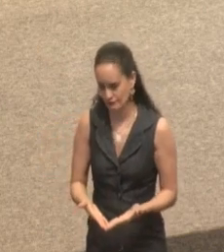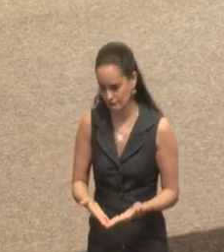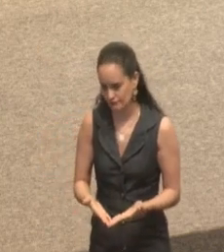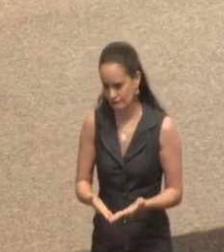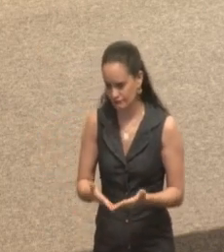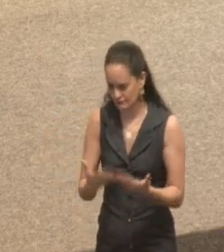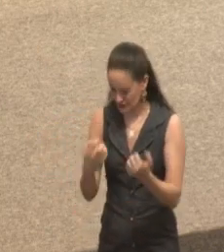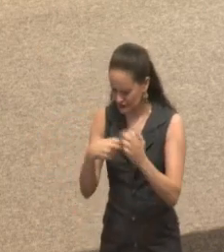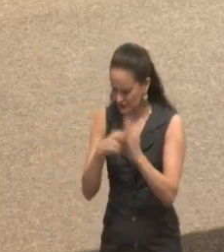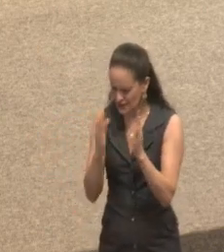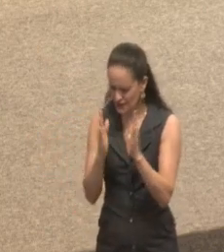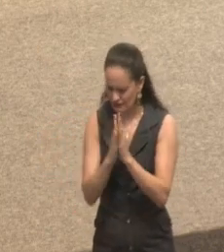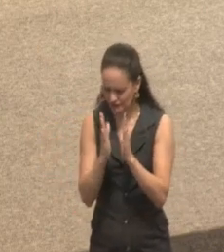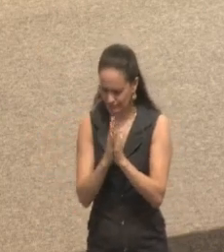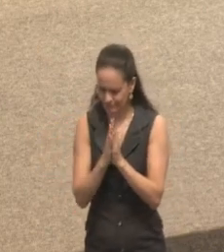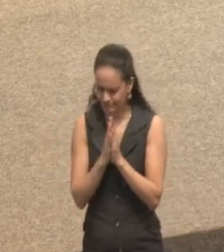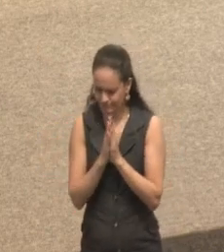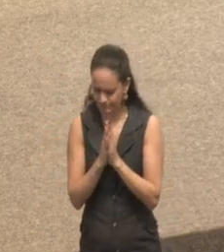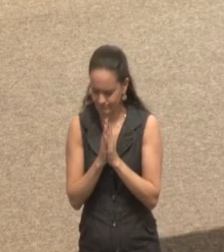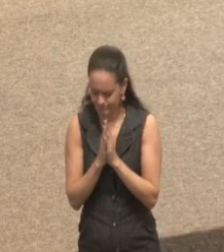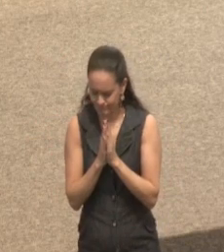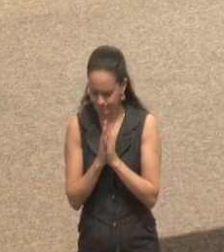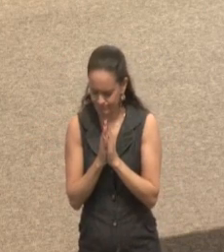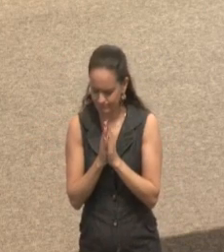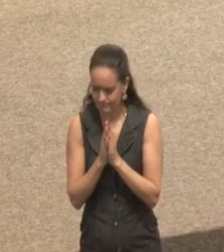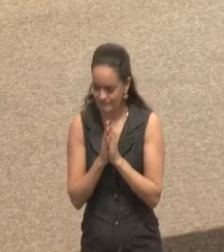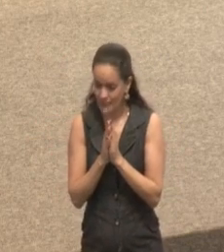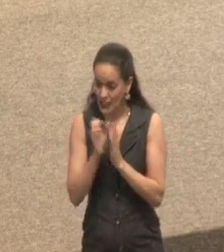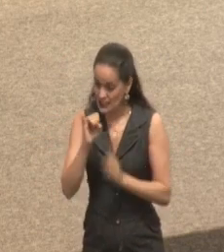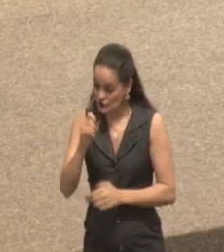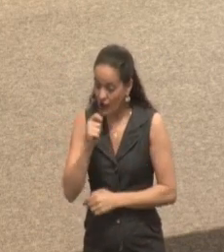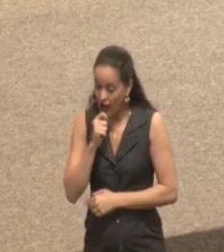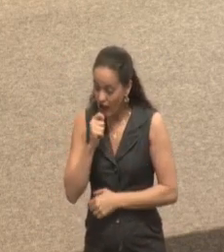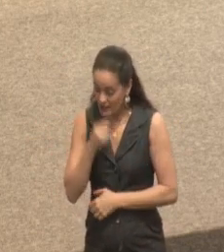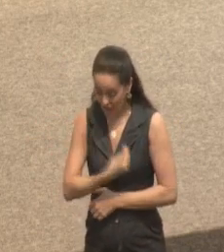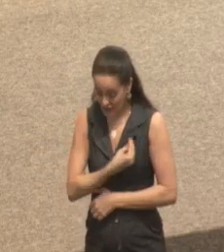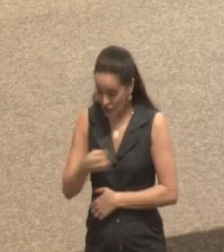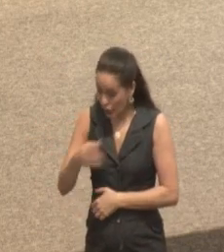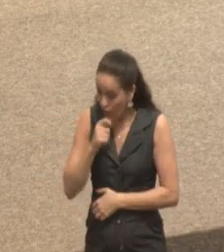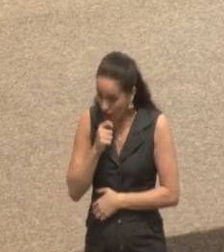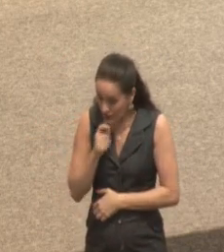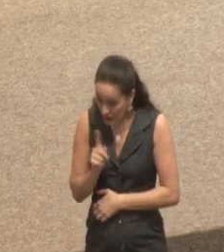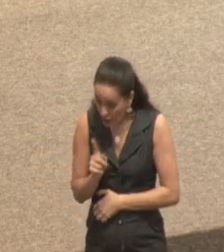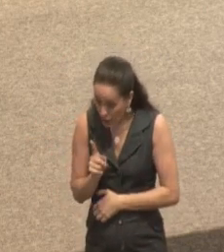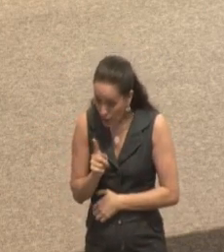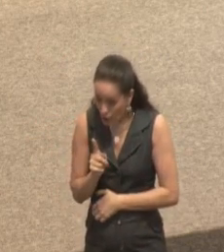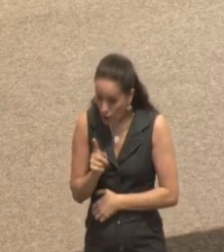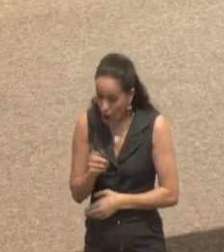Igreja, ora comigo, igreja. Se você não nasceu de novo, você precisa nascer de novo hoje.